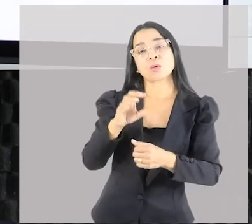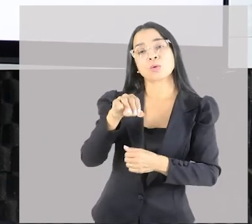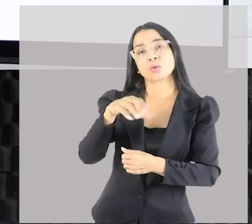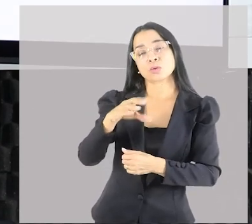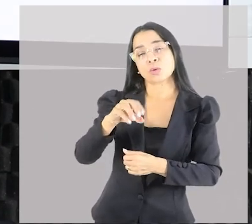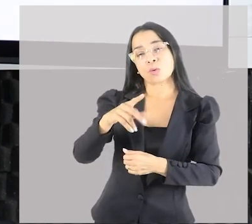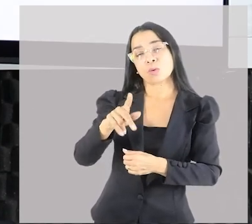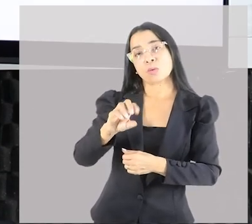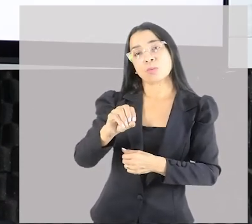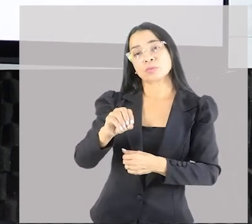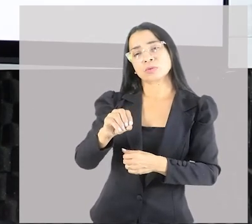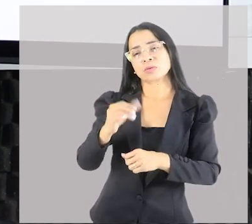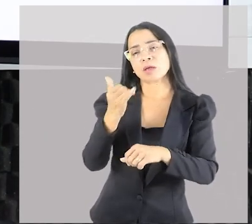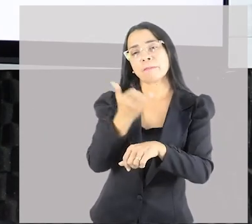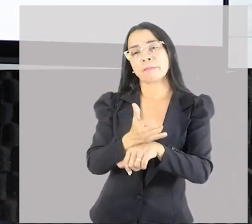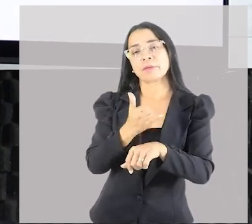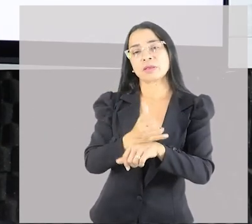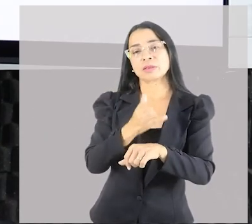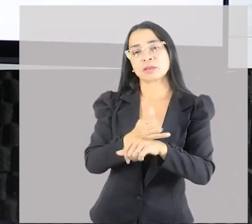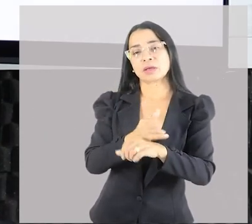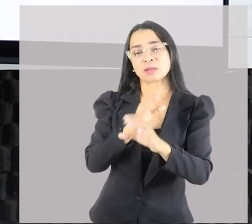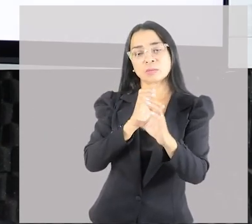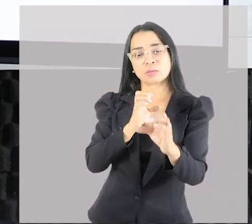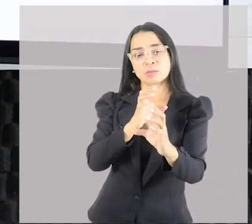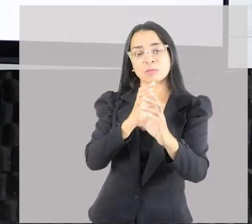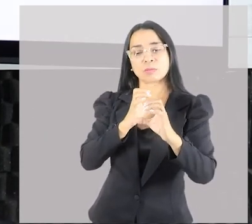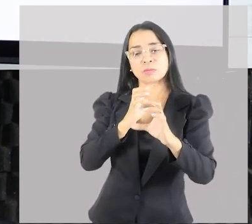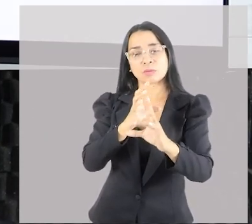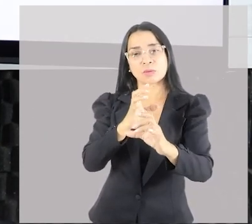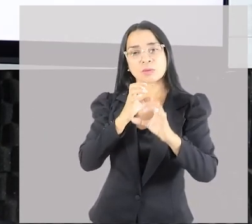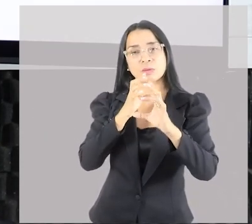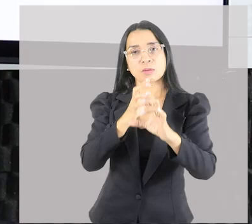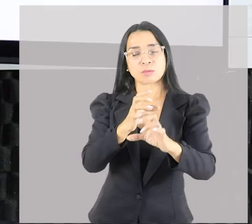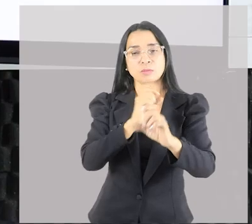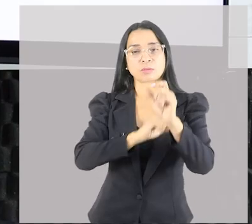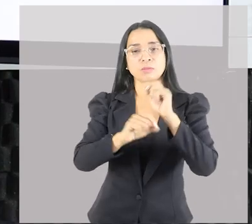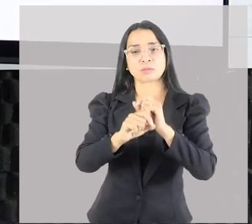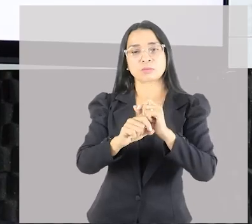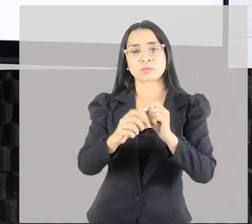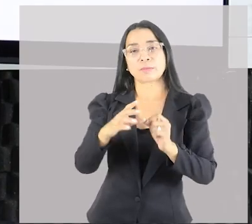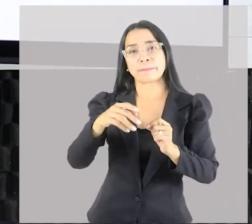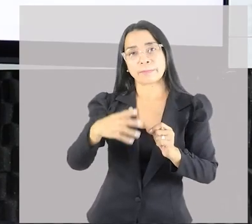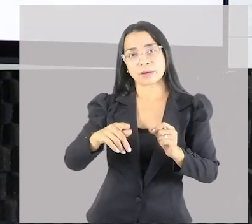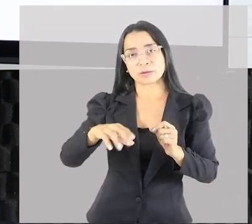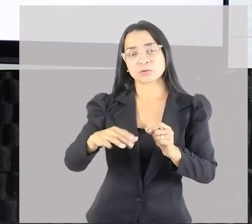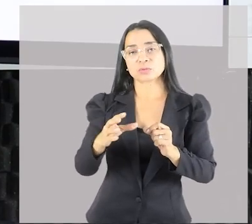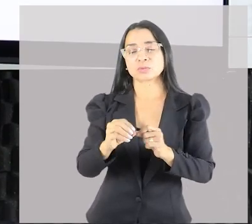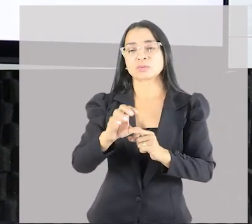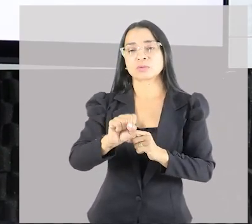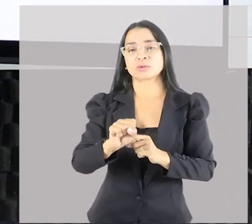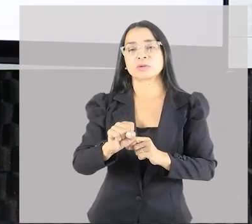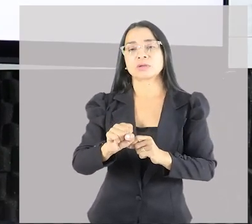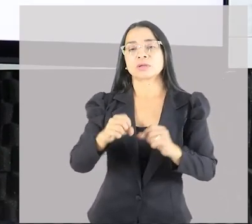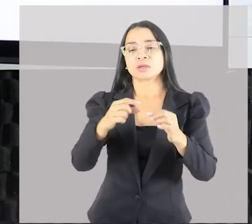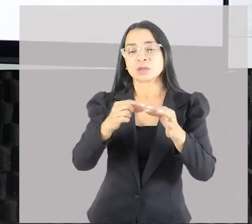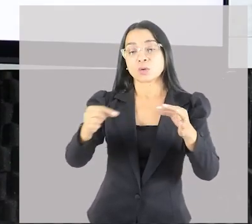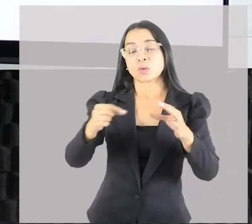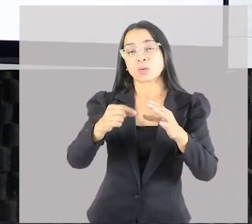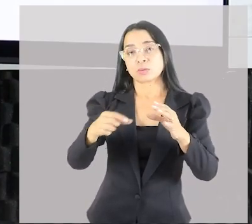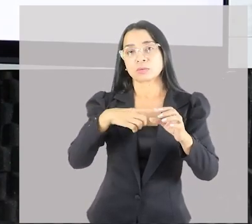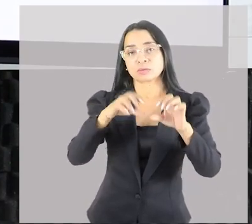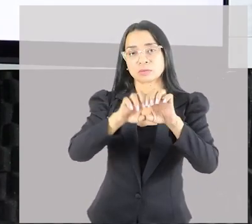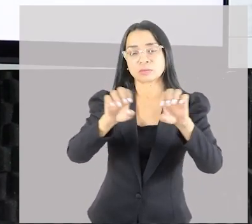são metais. Trombones, trompetes, clarinetes, saxofones, banjos e cordas diferenciadas. Então ele tem uma